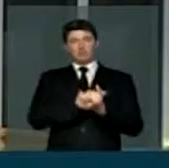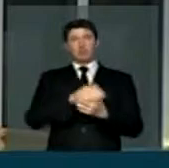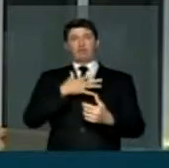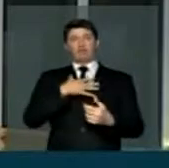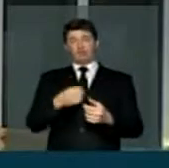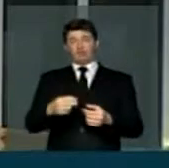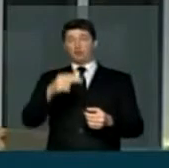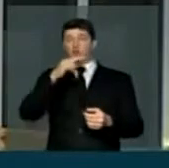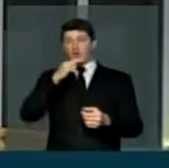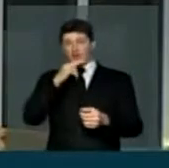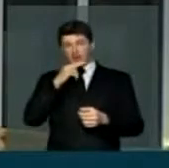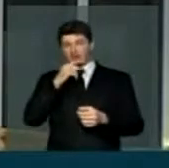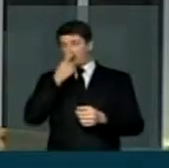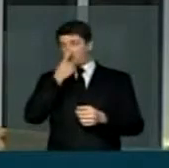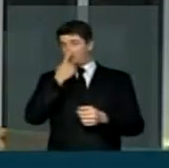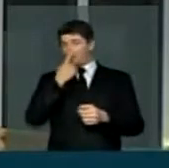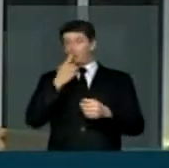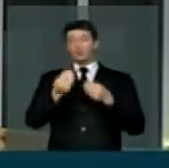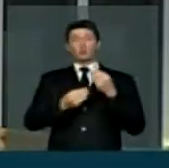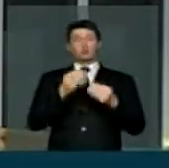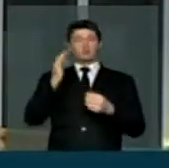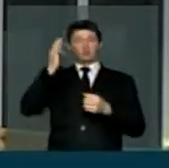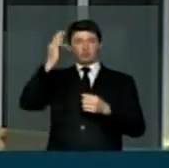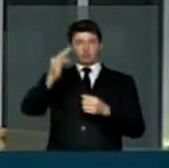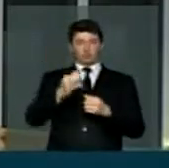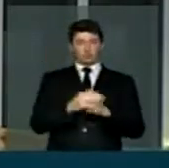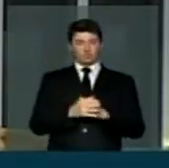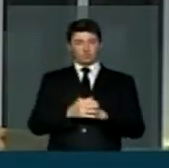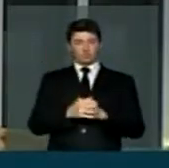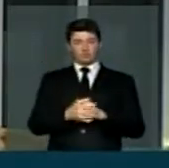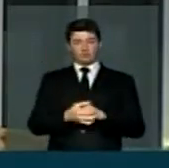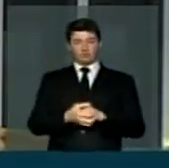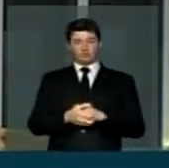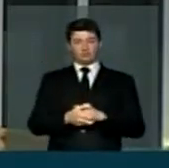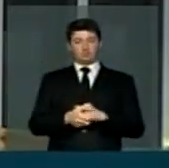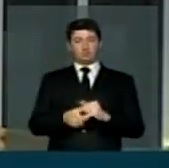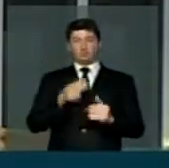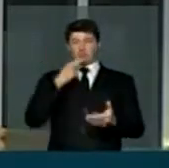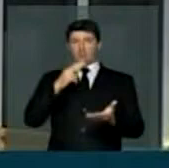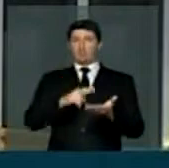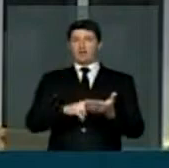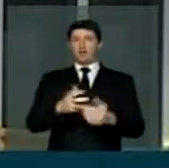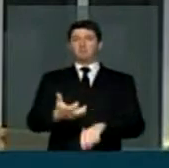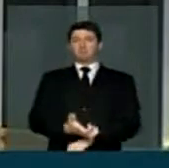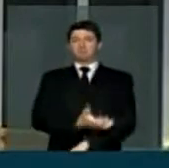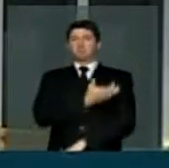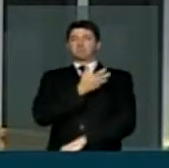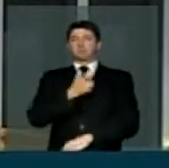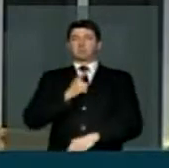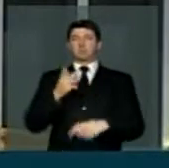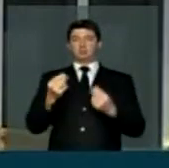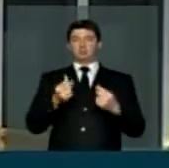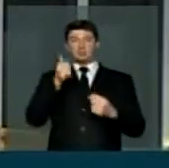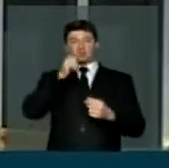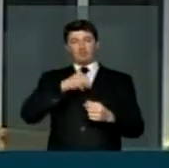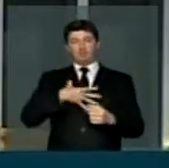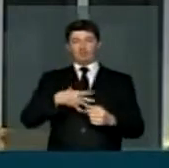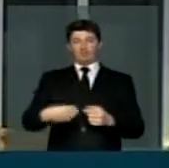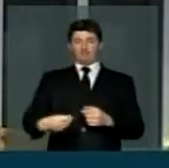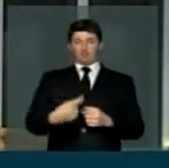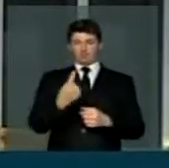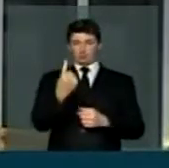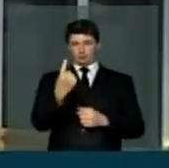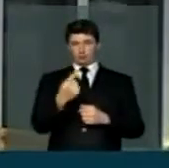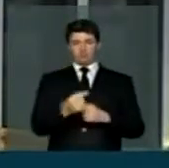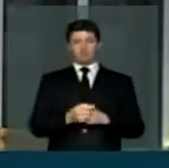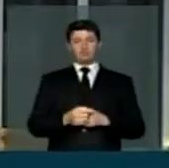netos, com relação ao futuro. Portanto, é uma carta bastante emotiva de uma filha